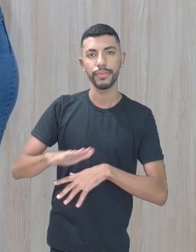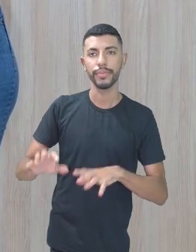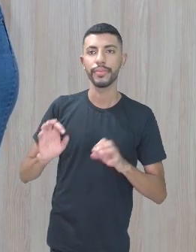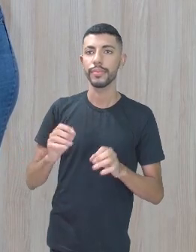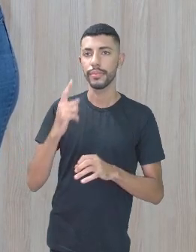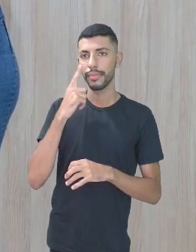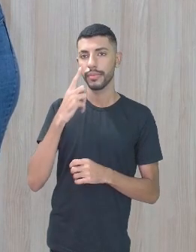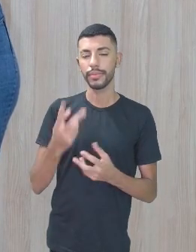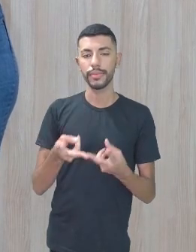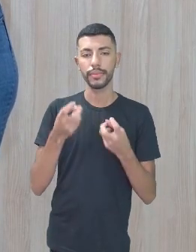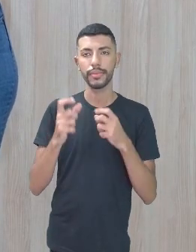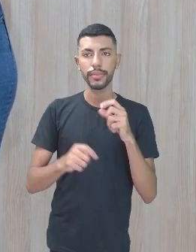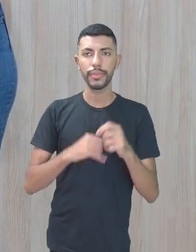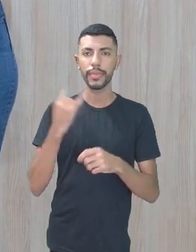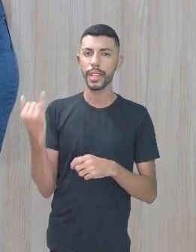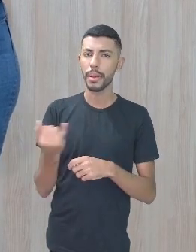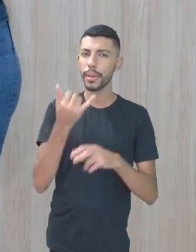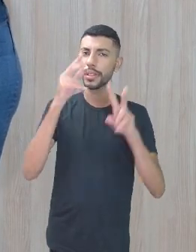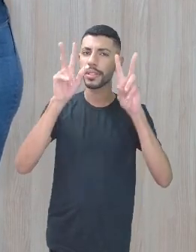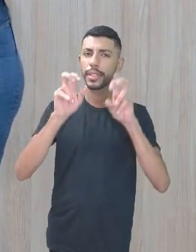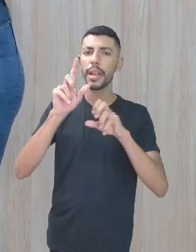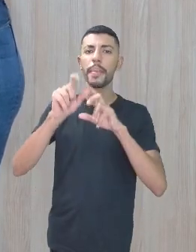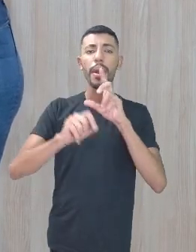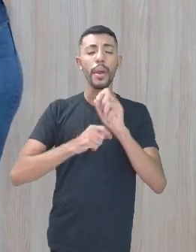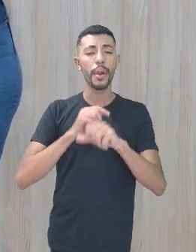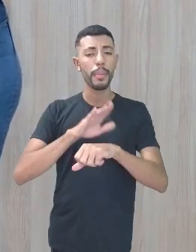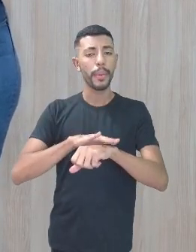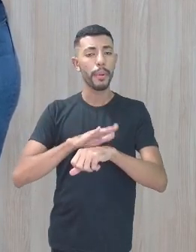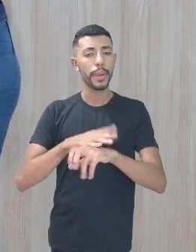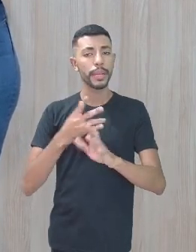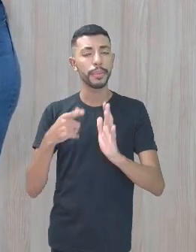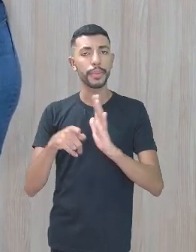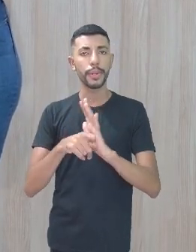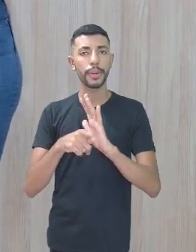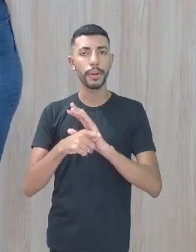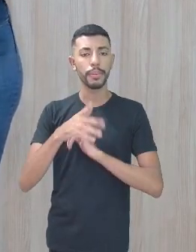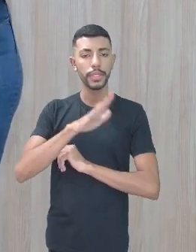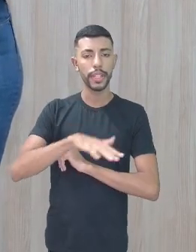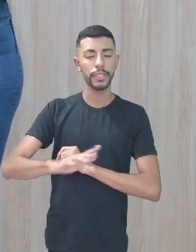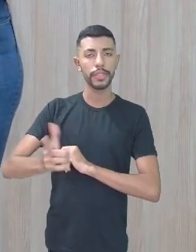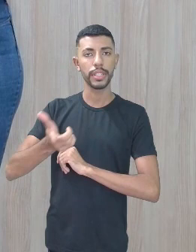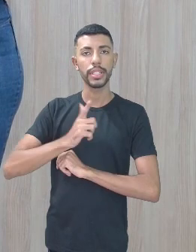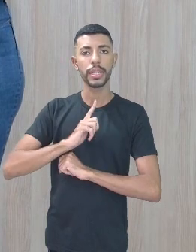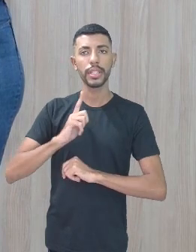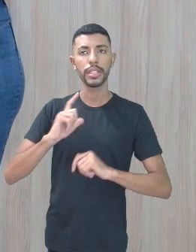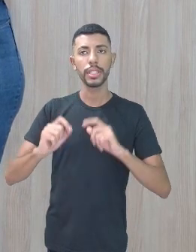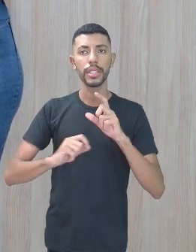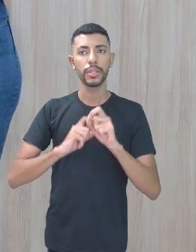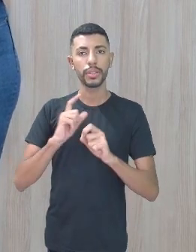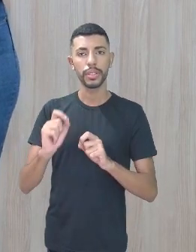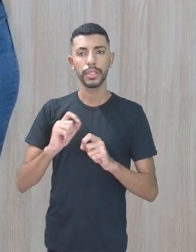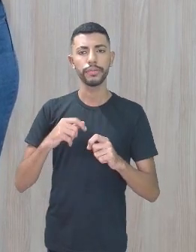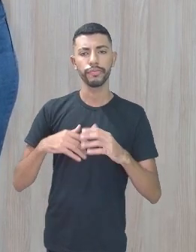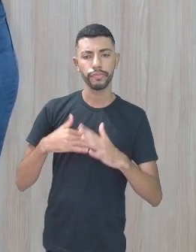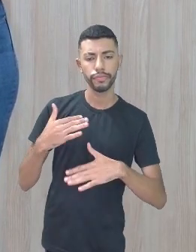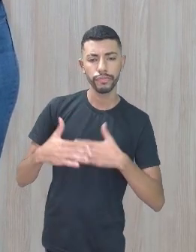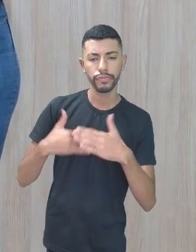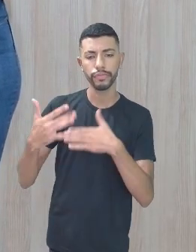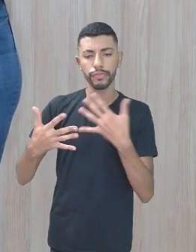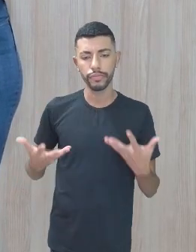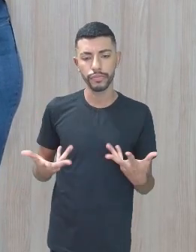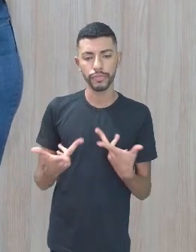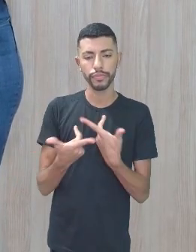dessa temática, que a gente está falando de um momento da infância onde é determinante a construção de muitas